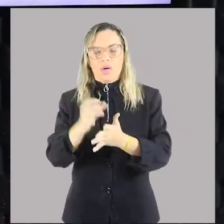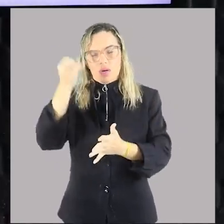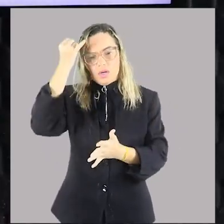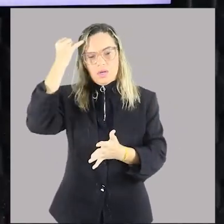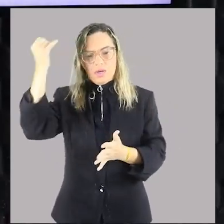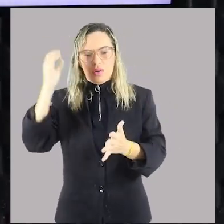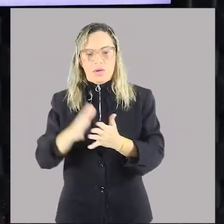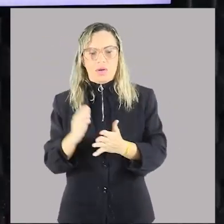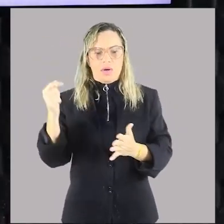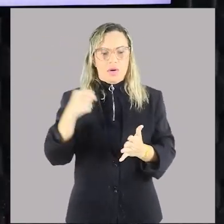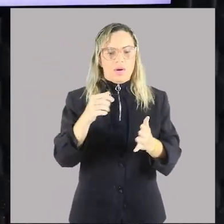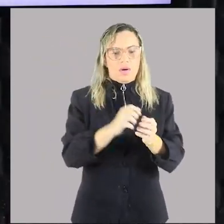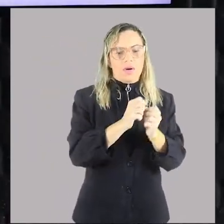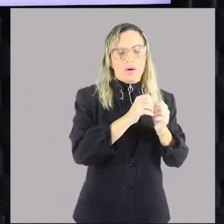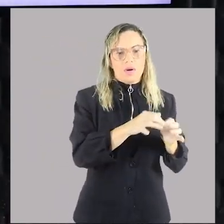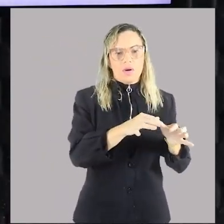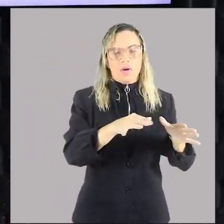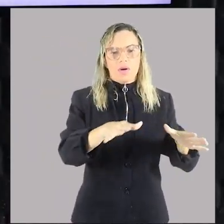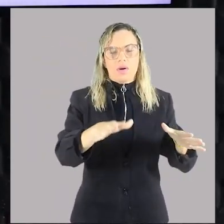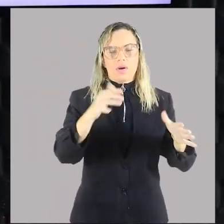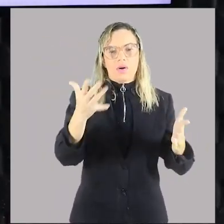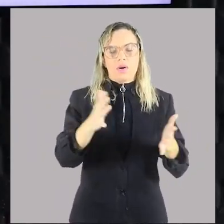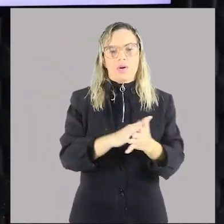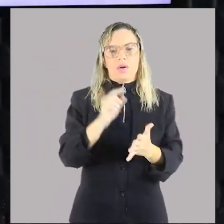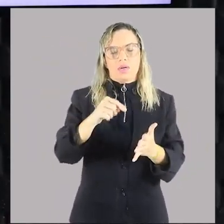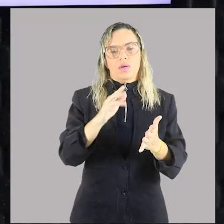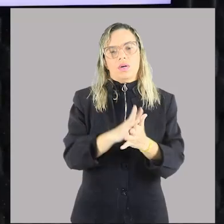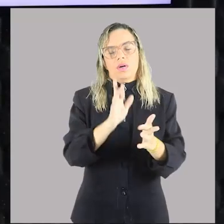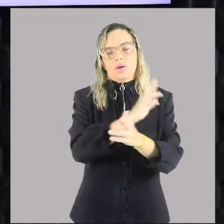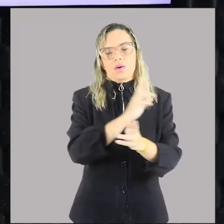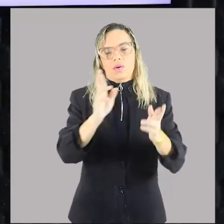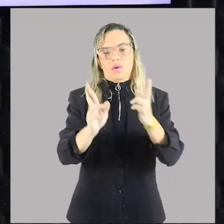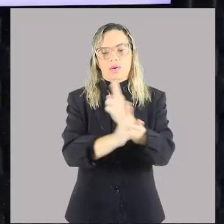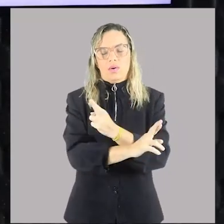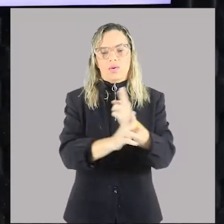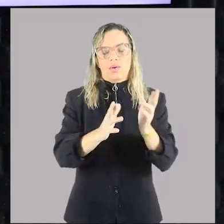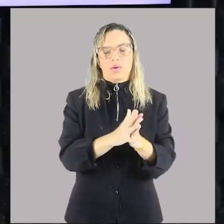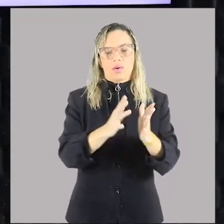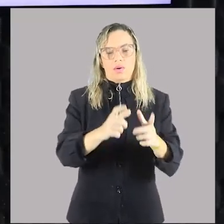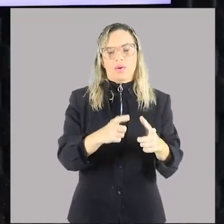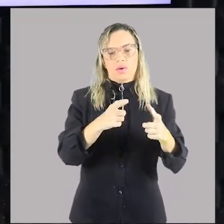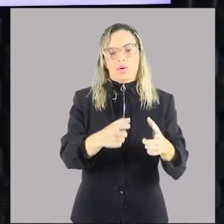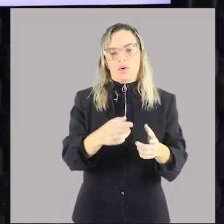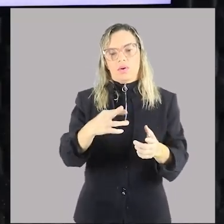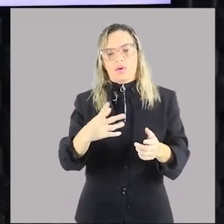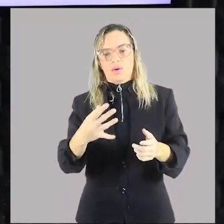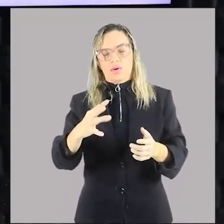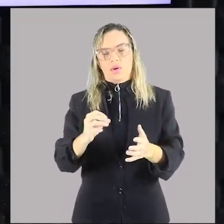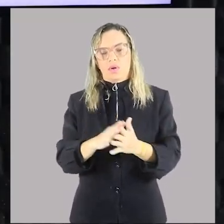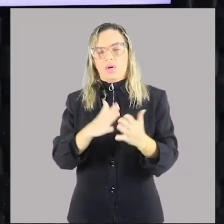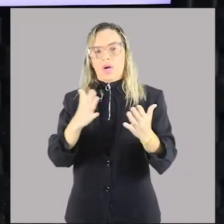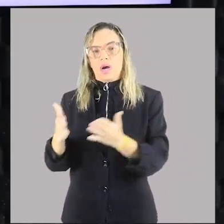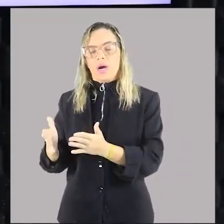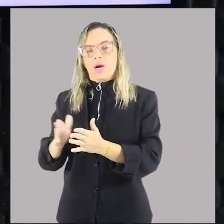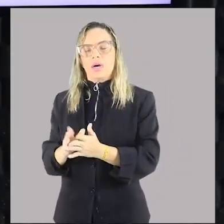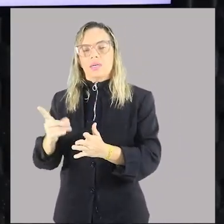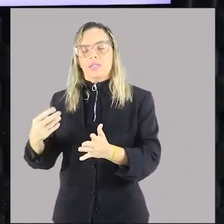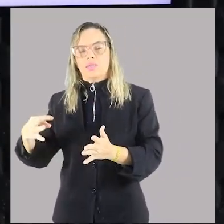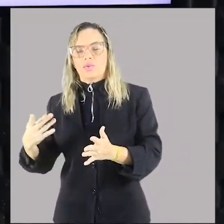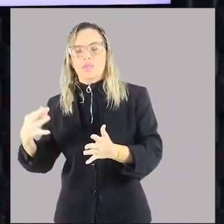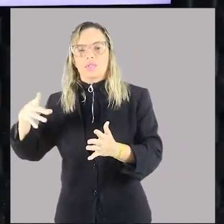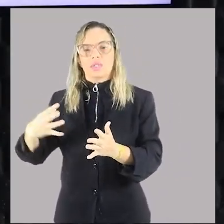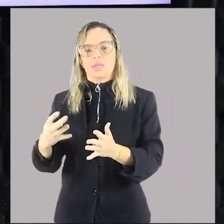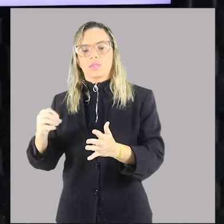a descentralização é atinente, é correspondente aos órgãos e a desconcentração é correspondente